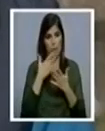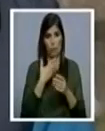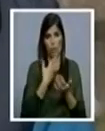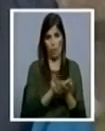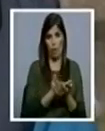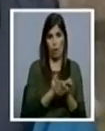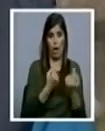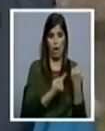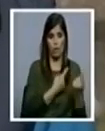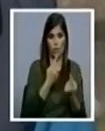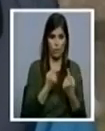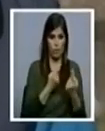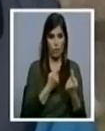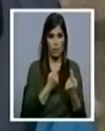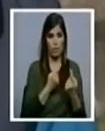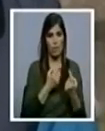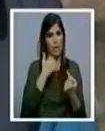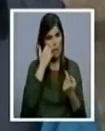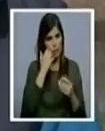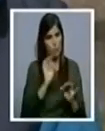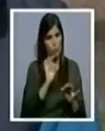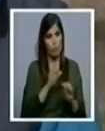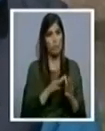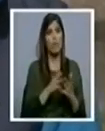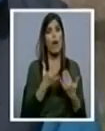impactos, por vezes até bastante grandes,